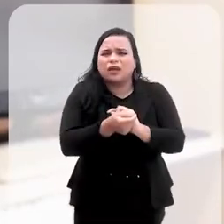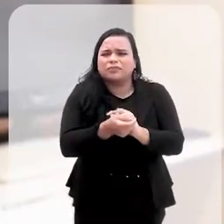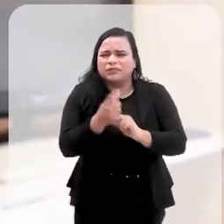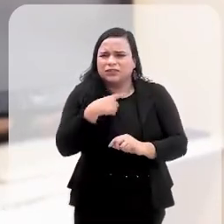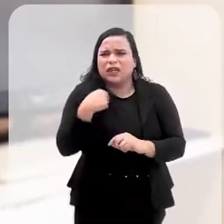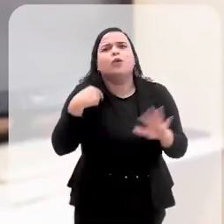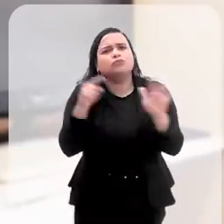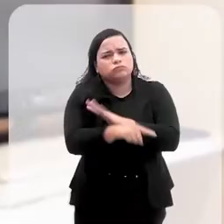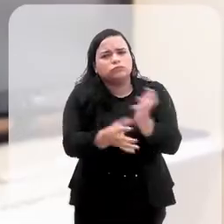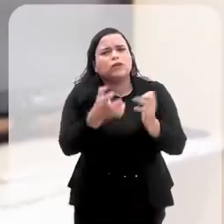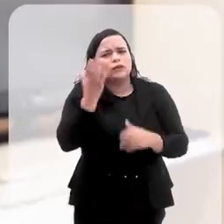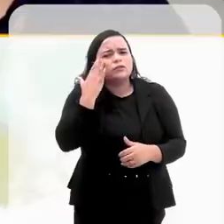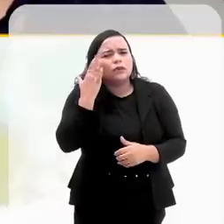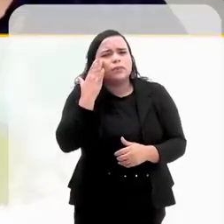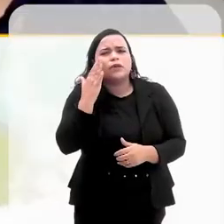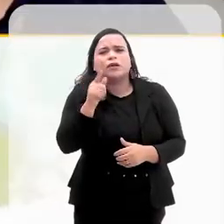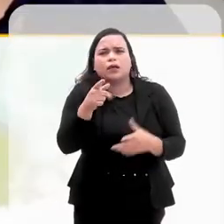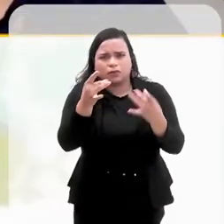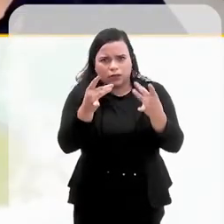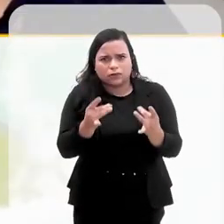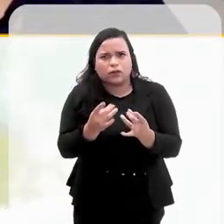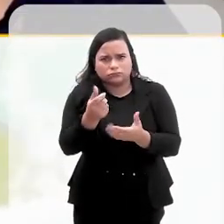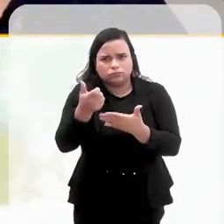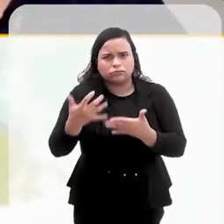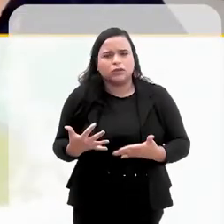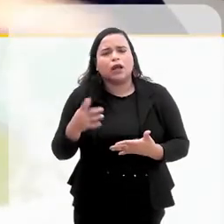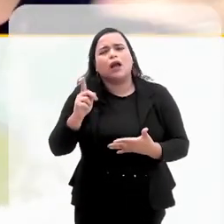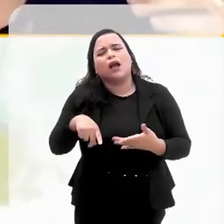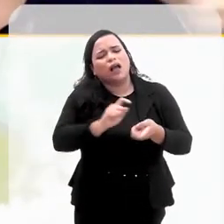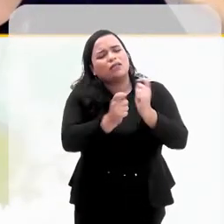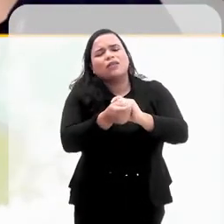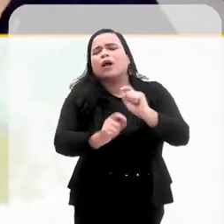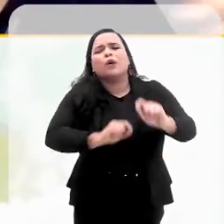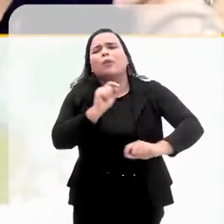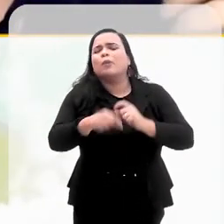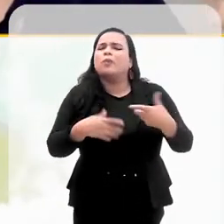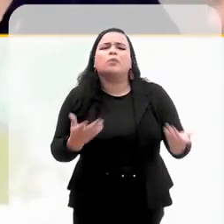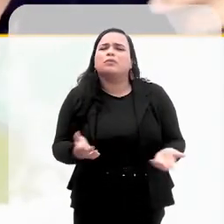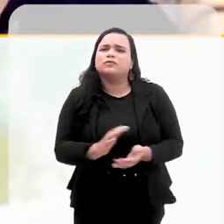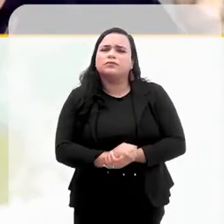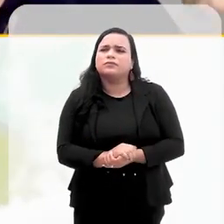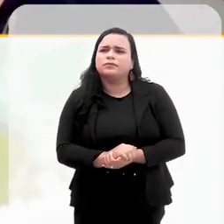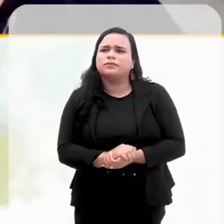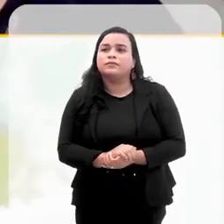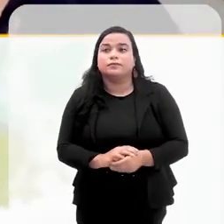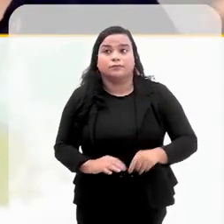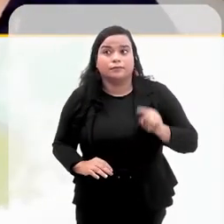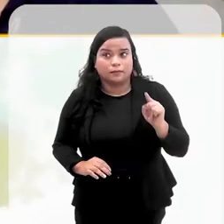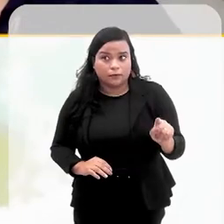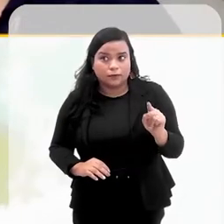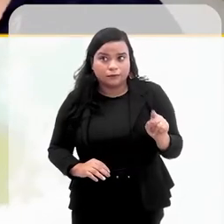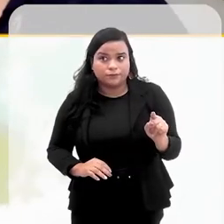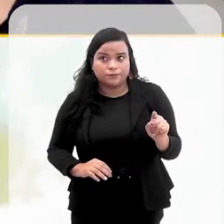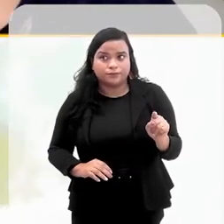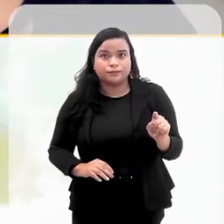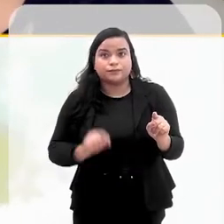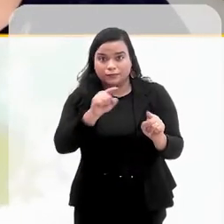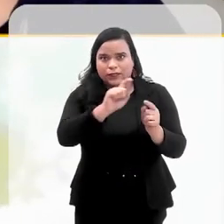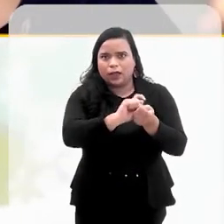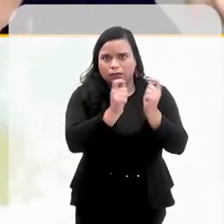essa adaptação e agora com o iPad? Essa adaptação a gente vai para os ambientes